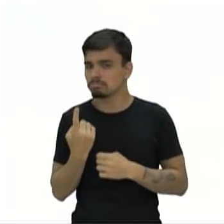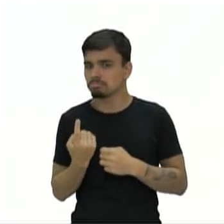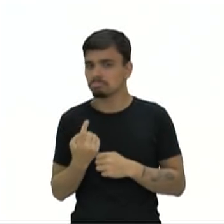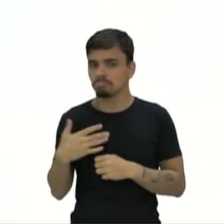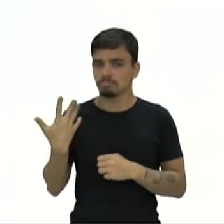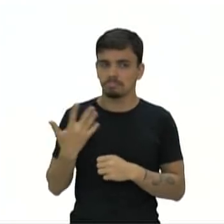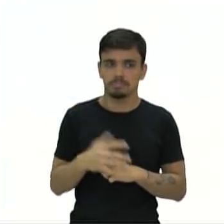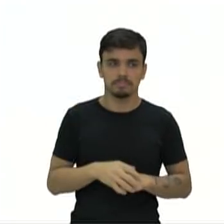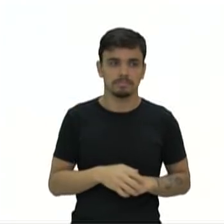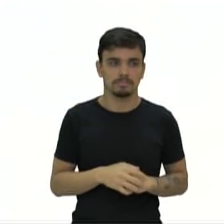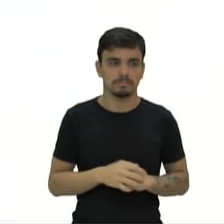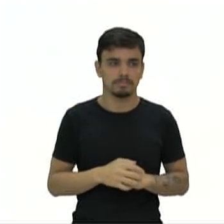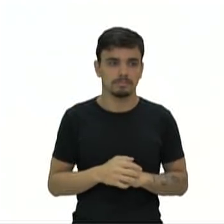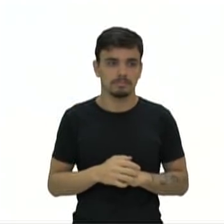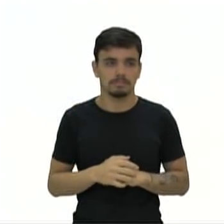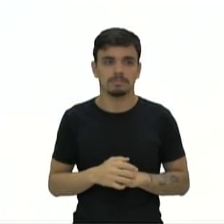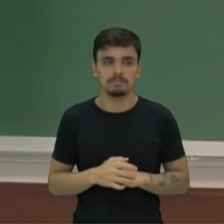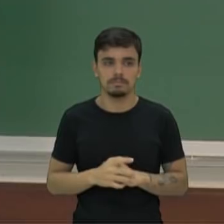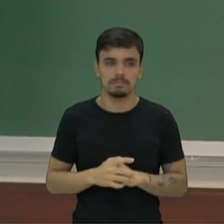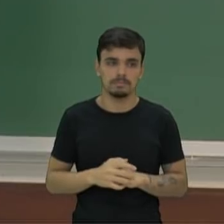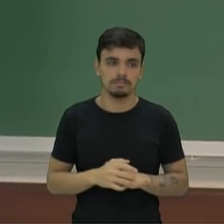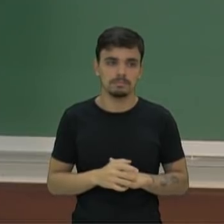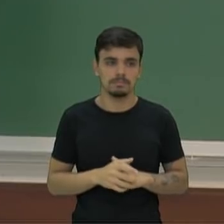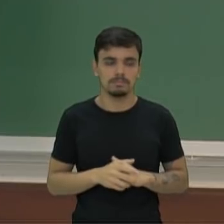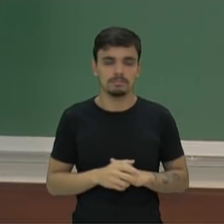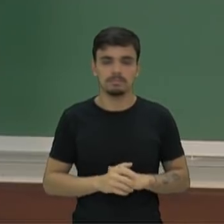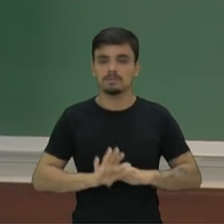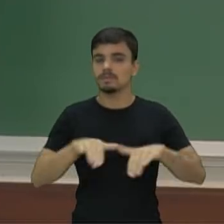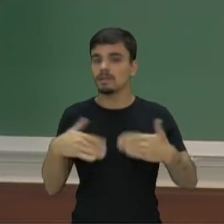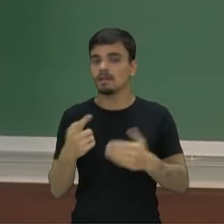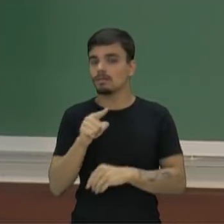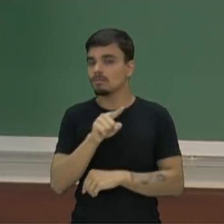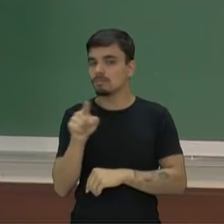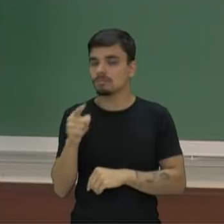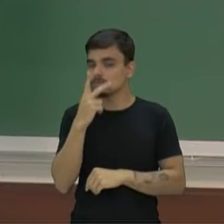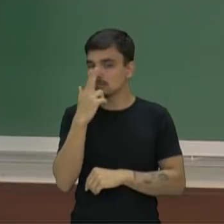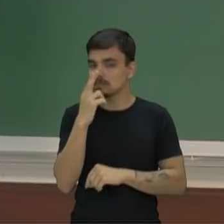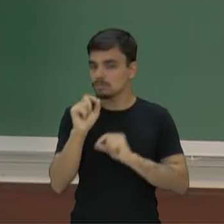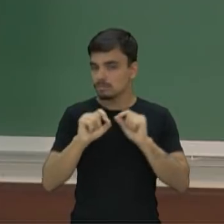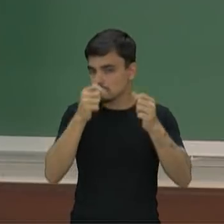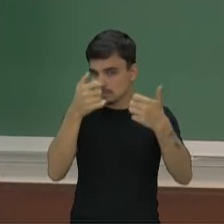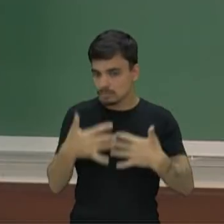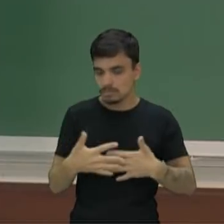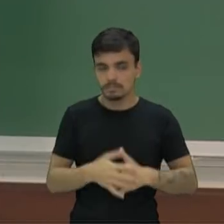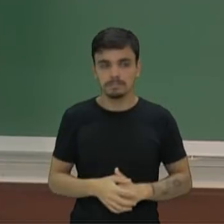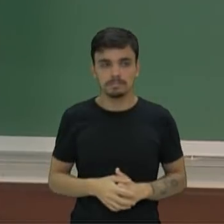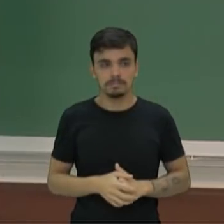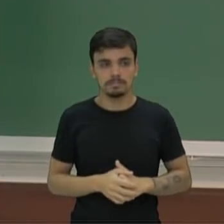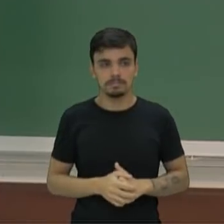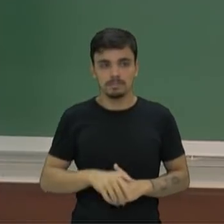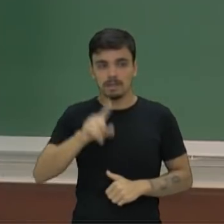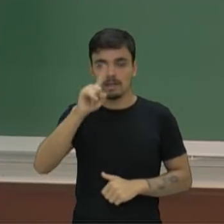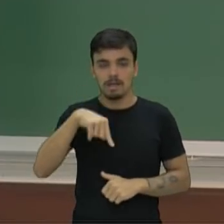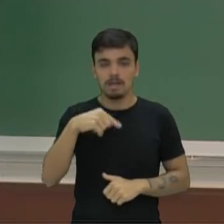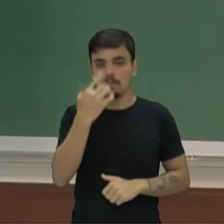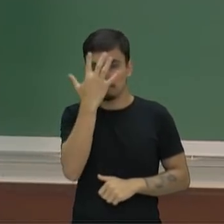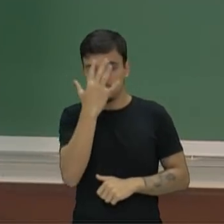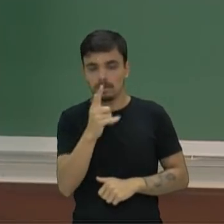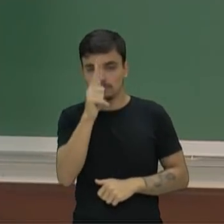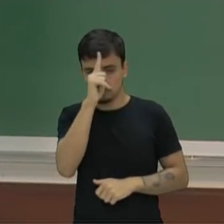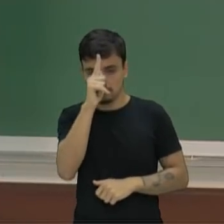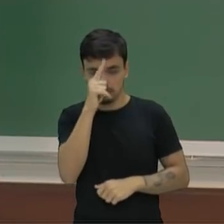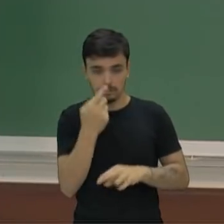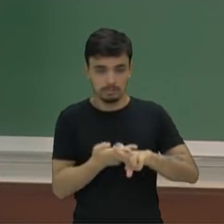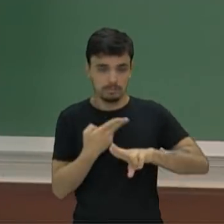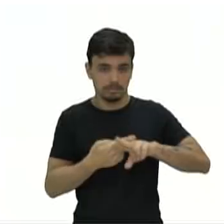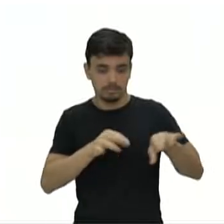passa um cara com uma máscara dessa na minha frente. E aí, professor, me fale o que são essas máscaras. Vai lá. São máscaras usadas em